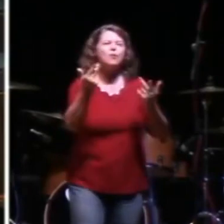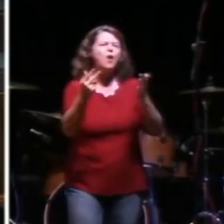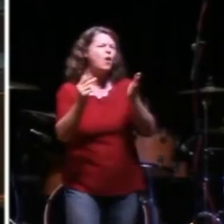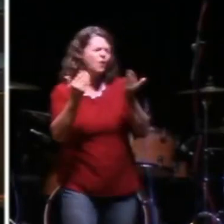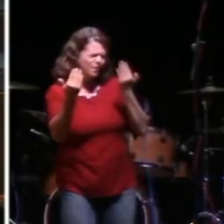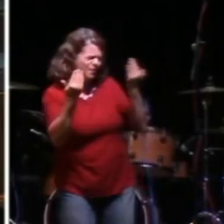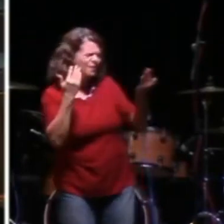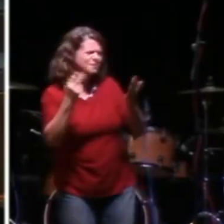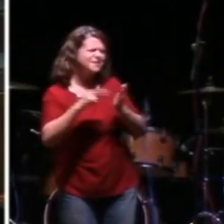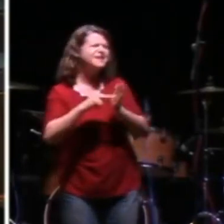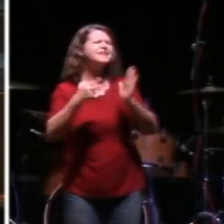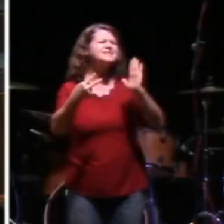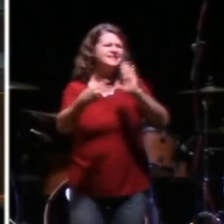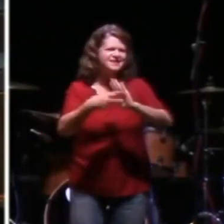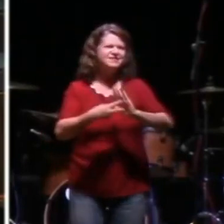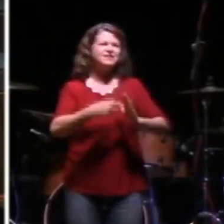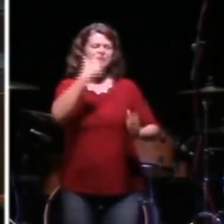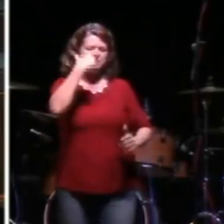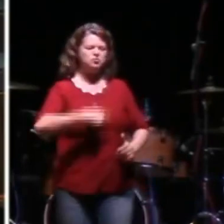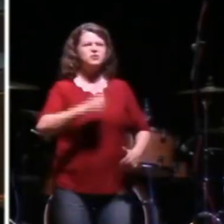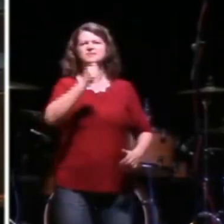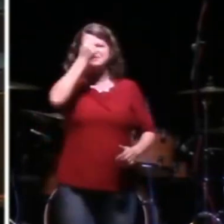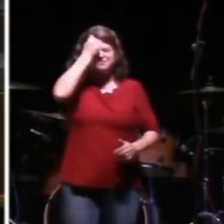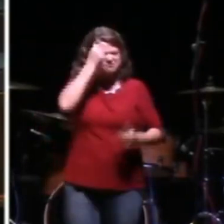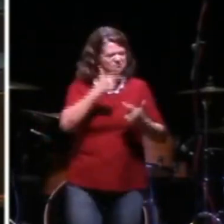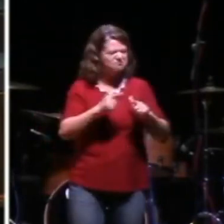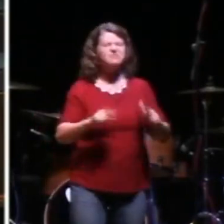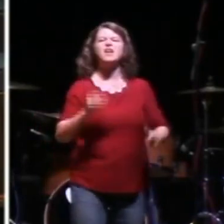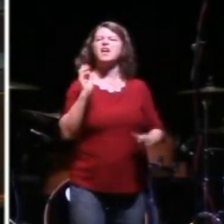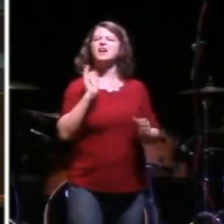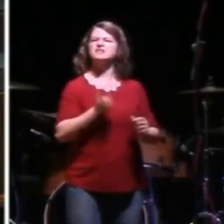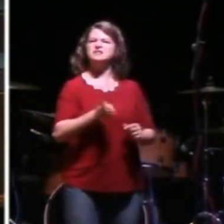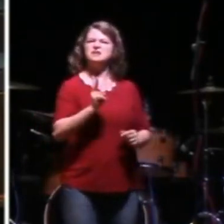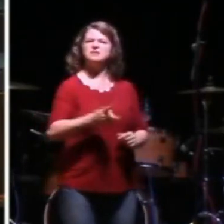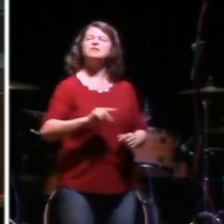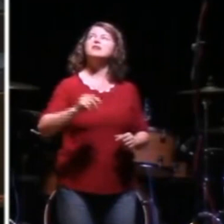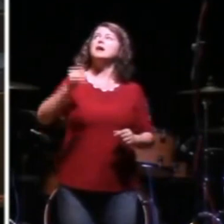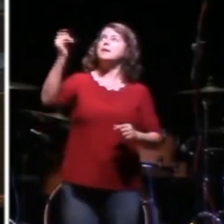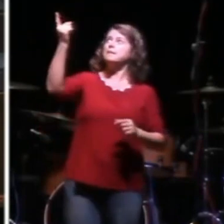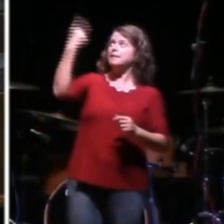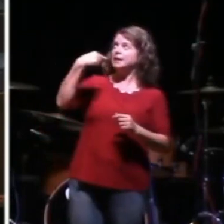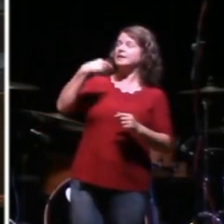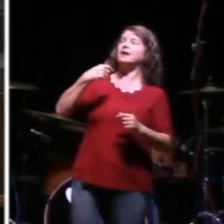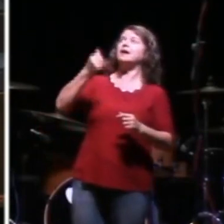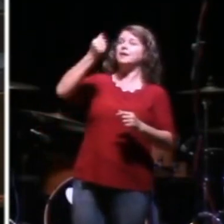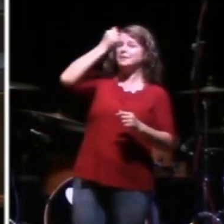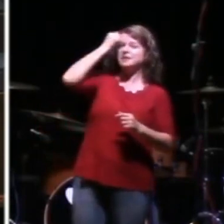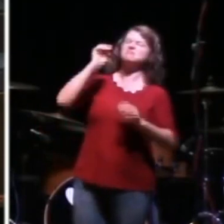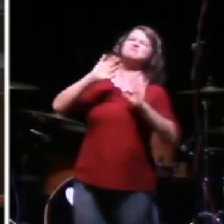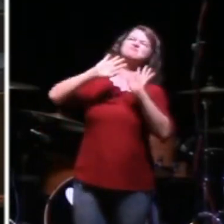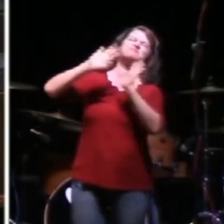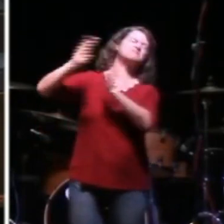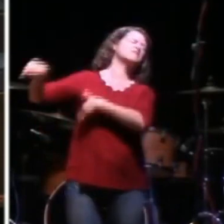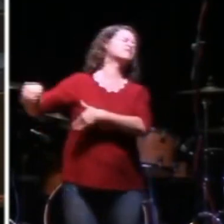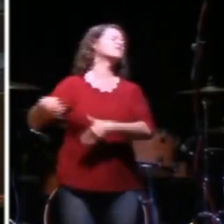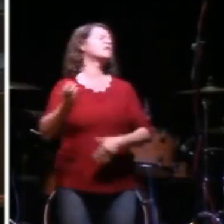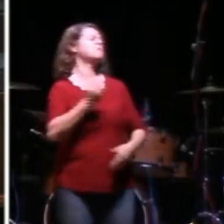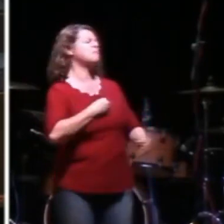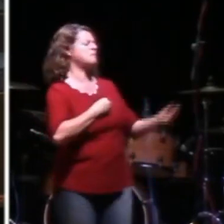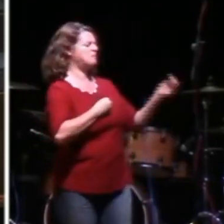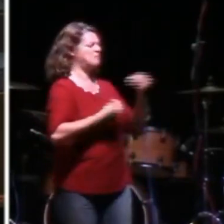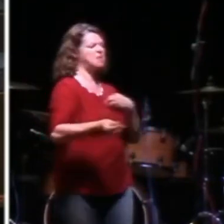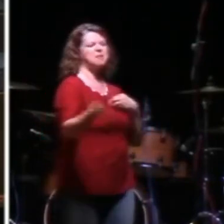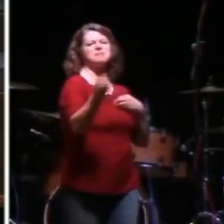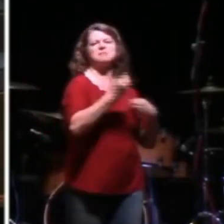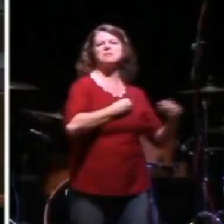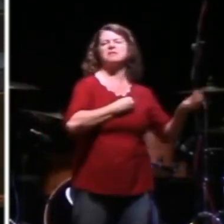ele quer continuar mantendo a sua vida de pecado gente aqui diz que teve conselheiro do faraó que tem meu a palavra